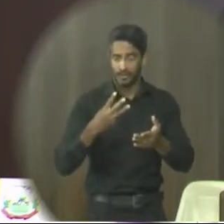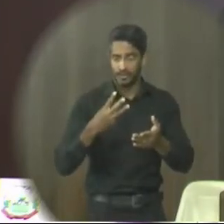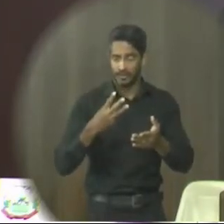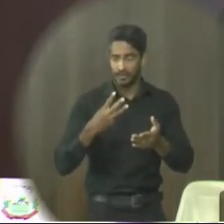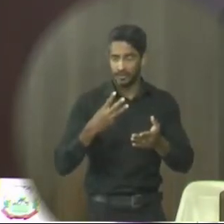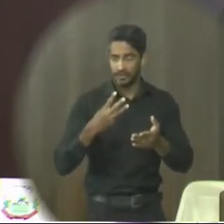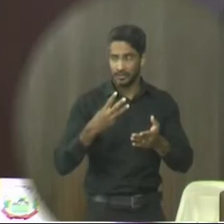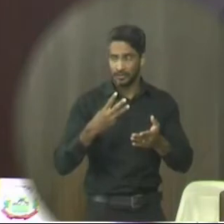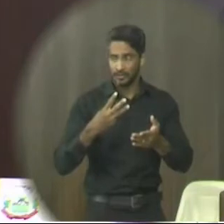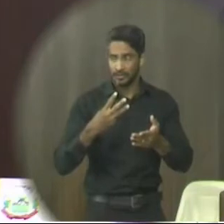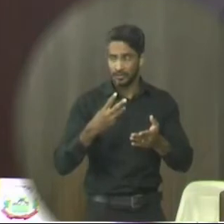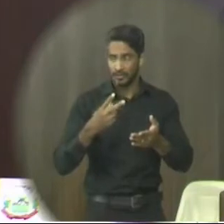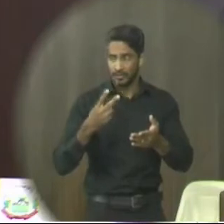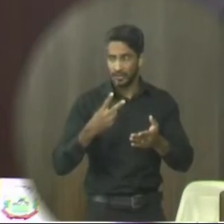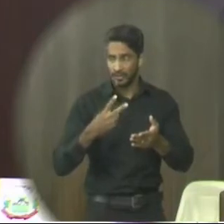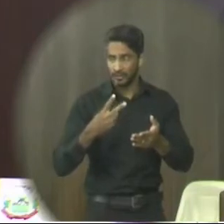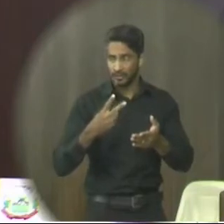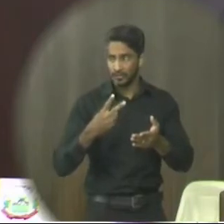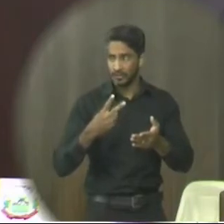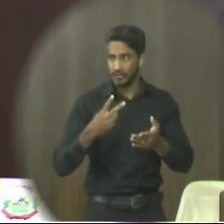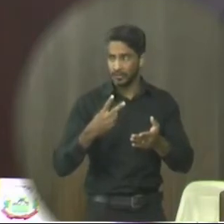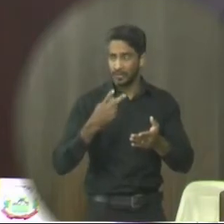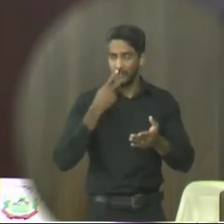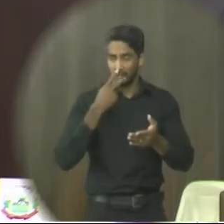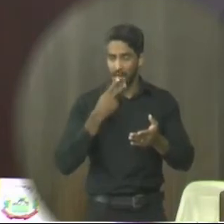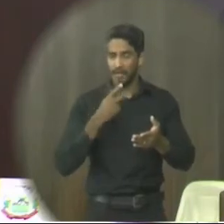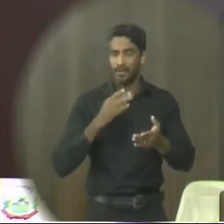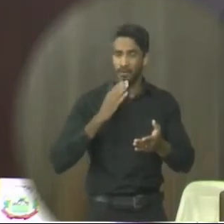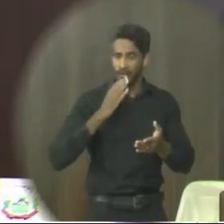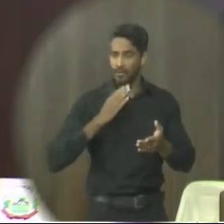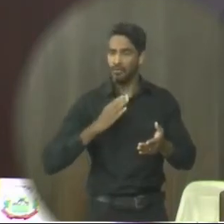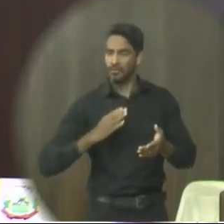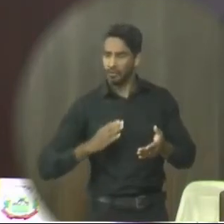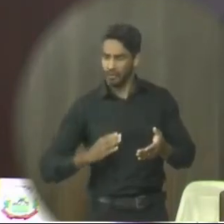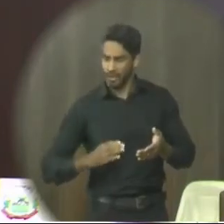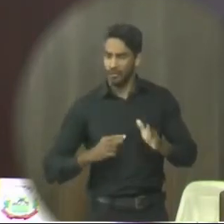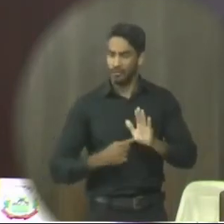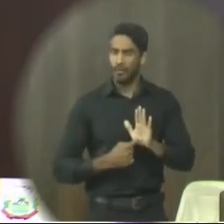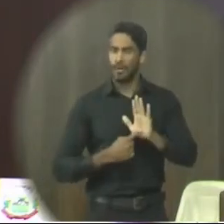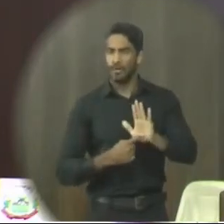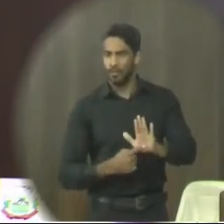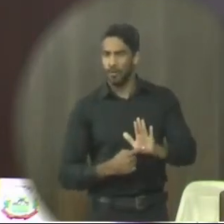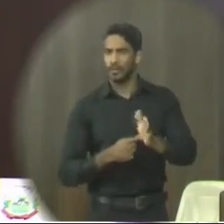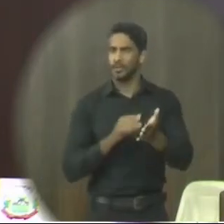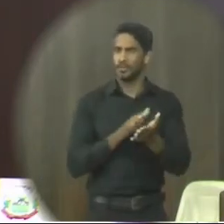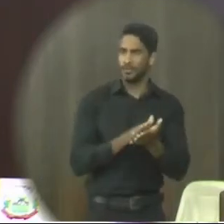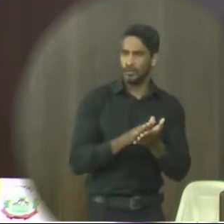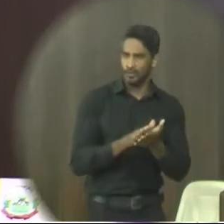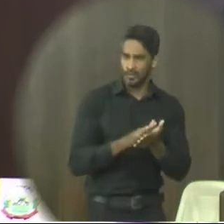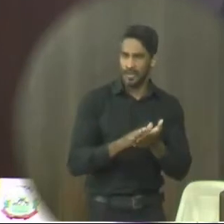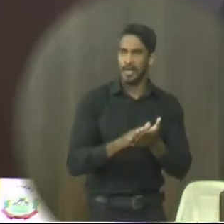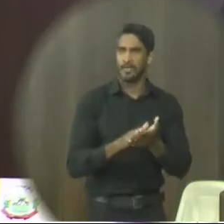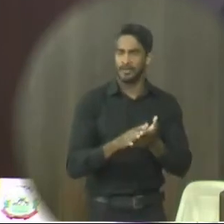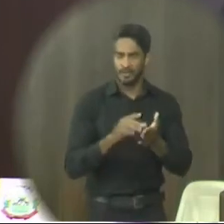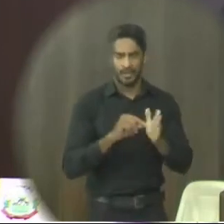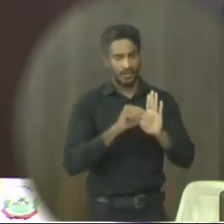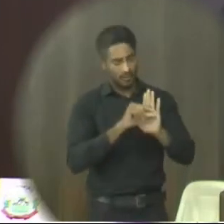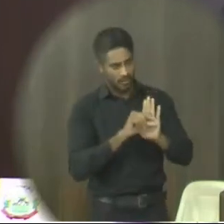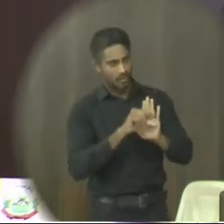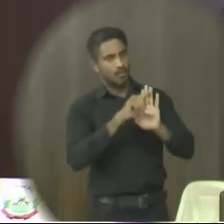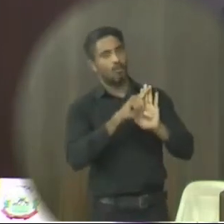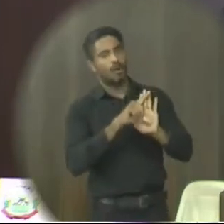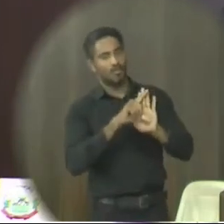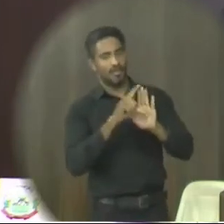Segundo, declara-se do ordenador sobre as despesas de que o aumento tem